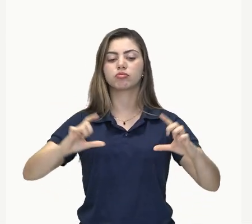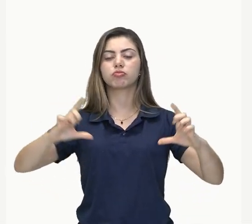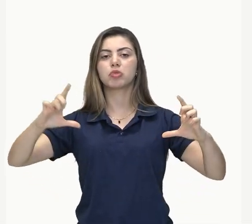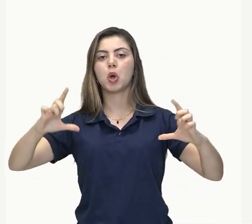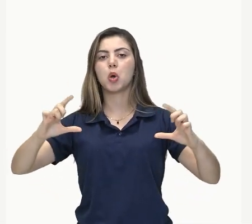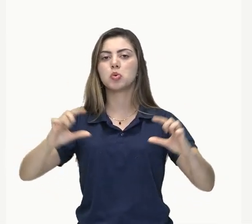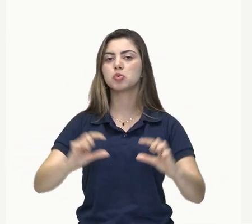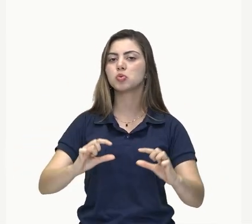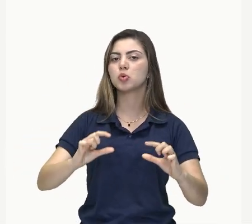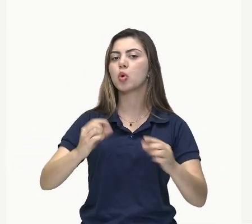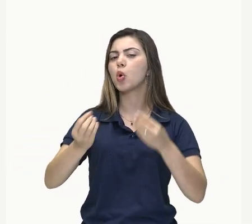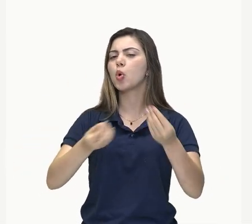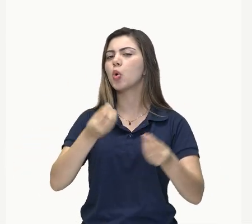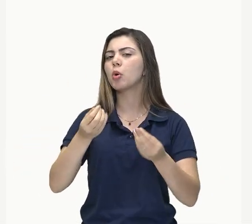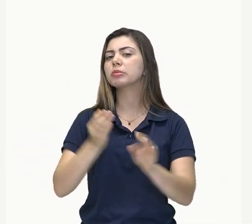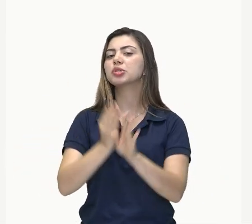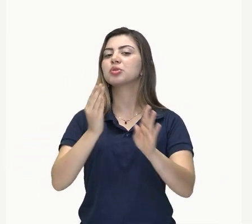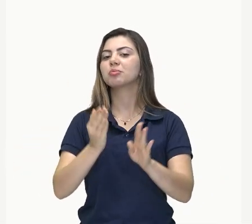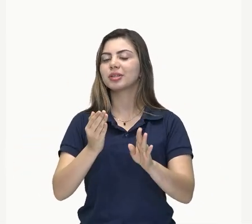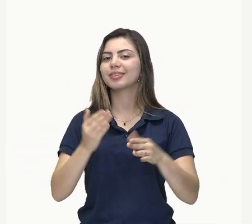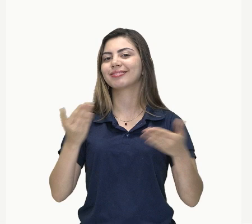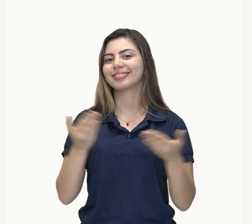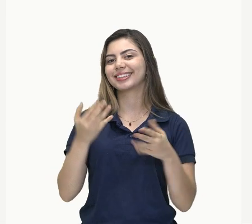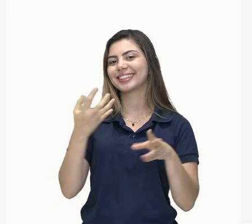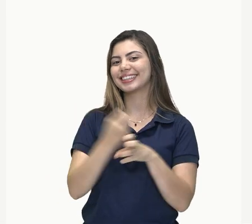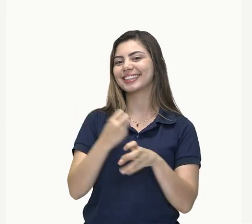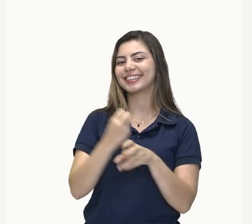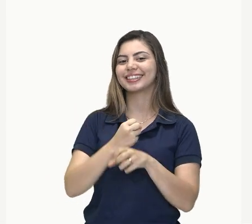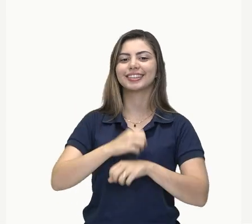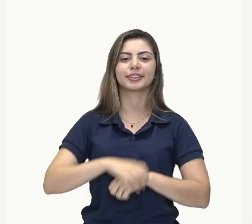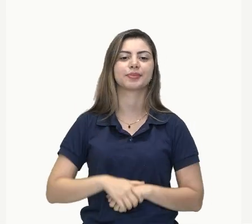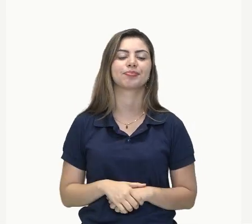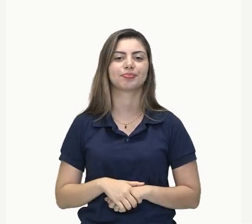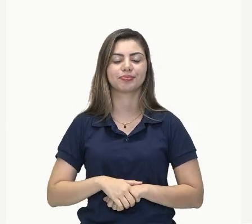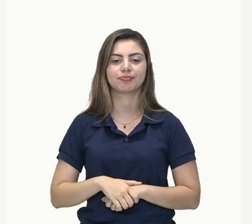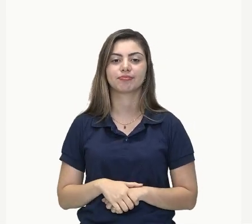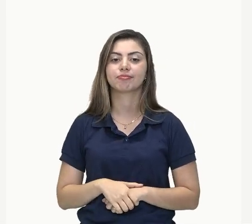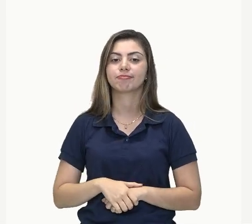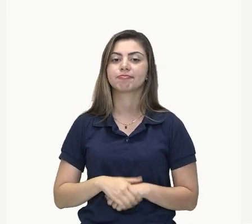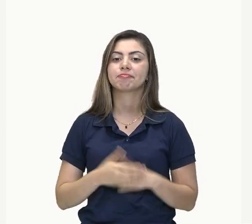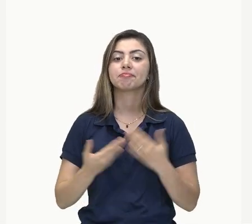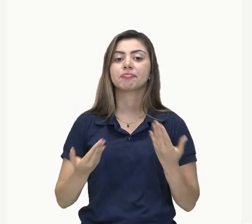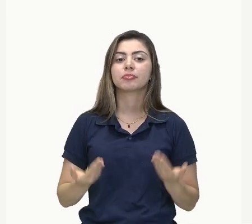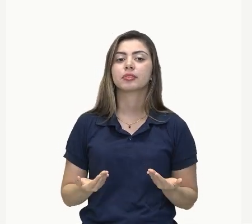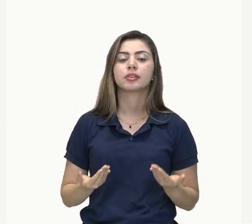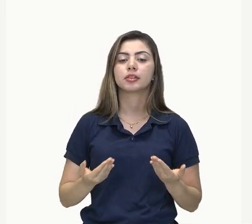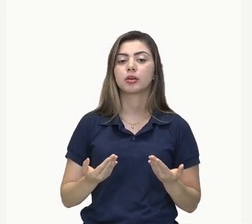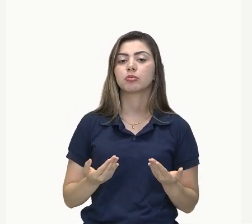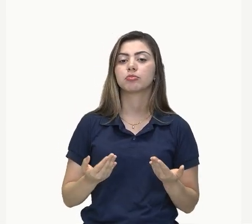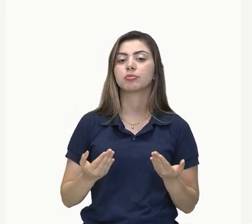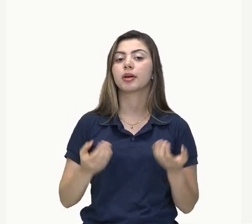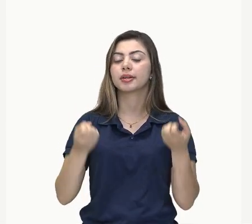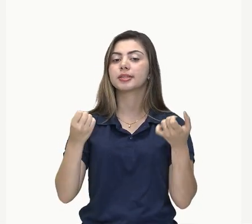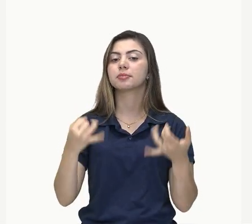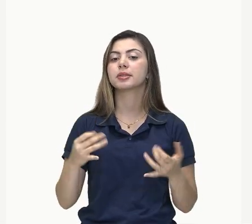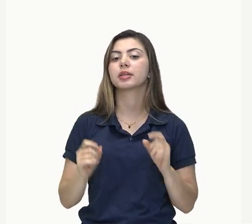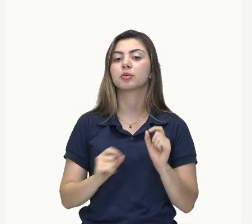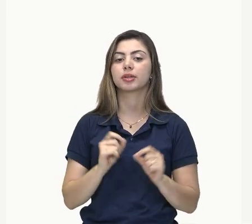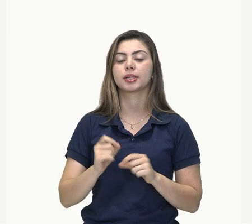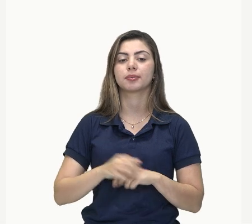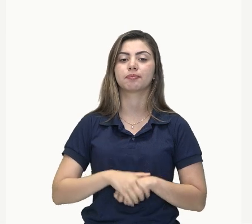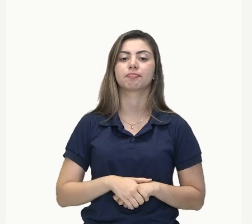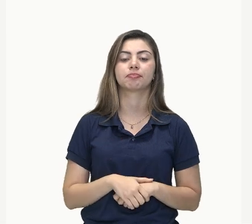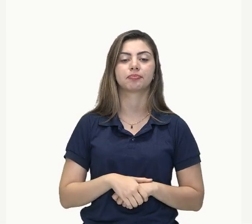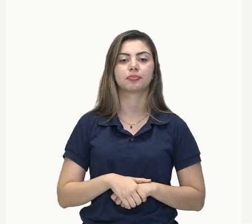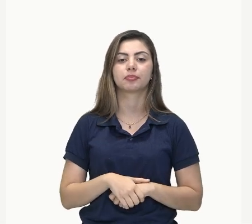menos achatada, tá? Então, o que a excentricidade diz, tá? Que se eu